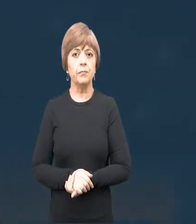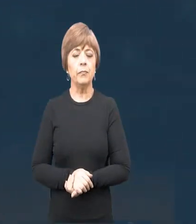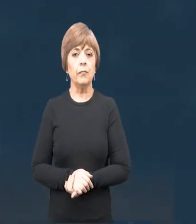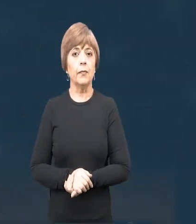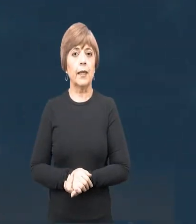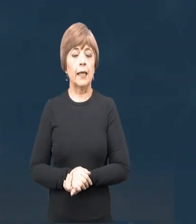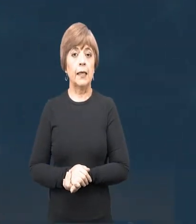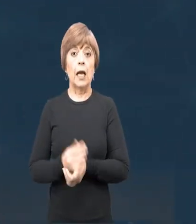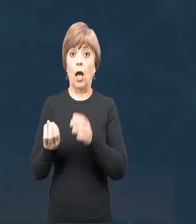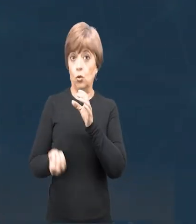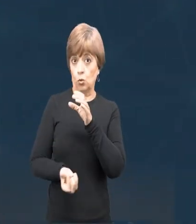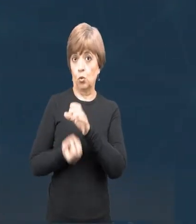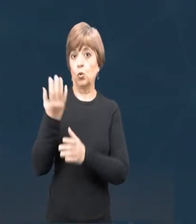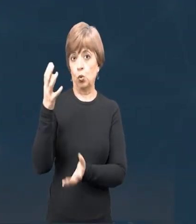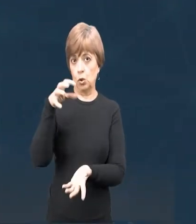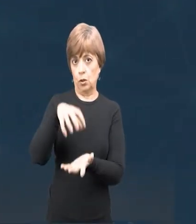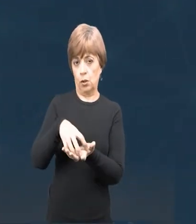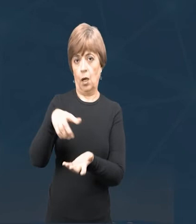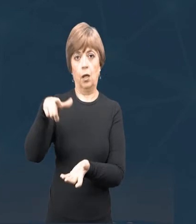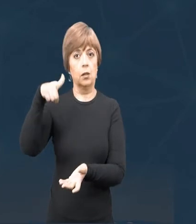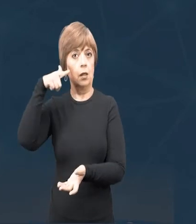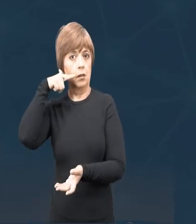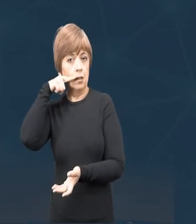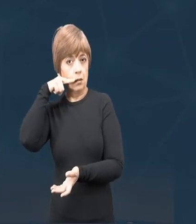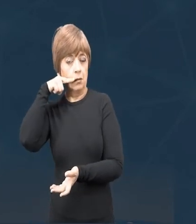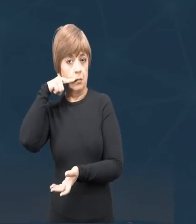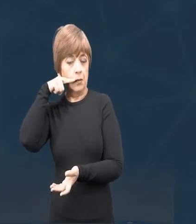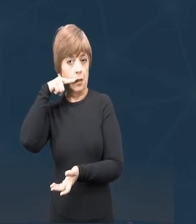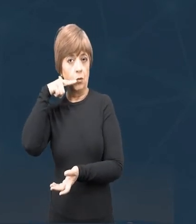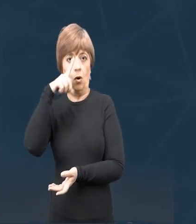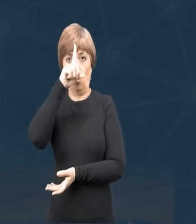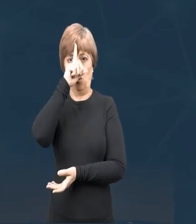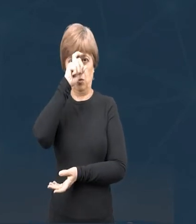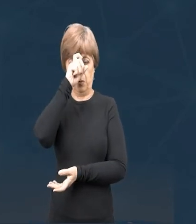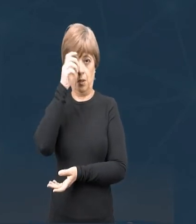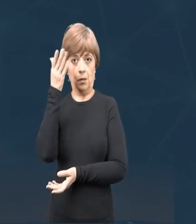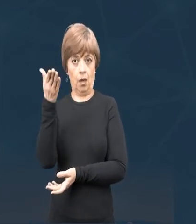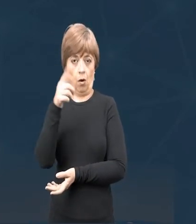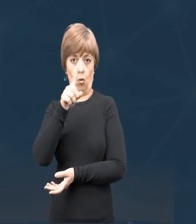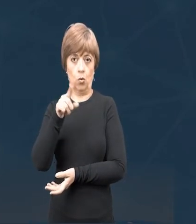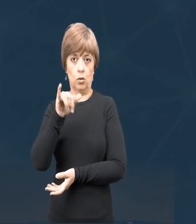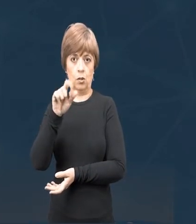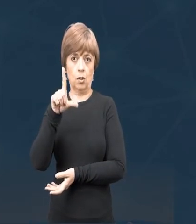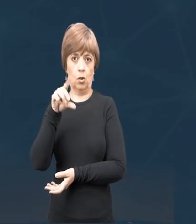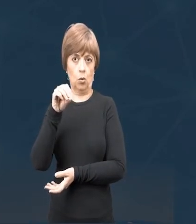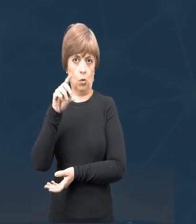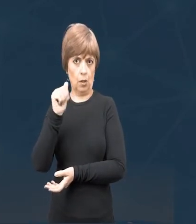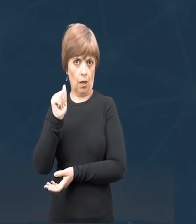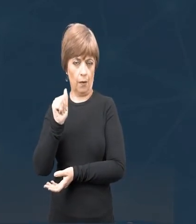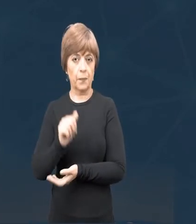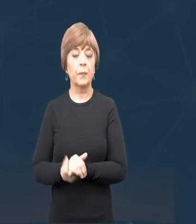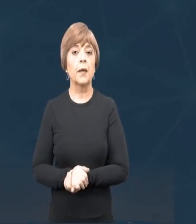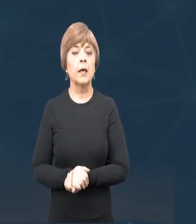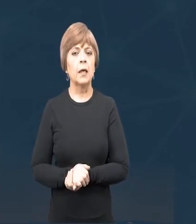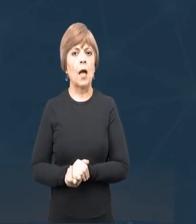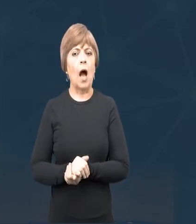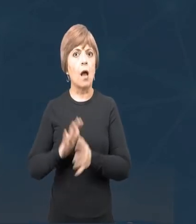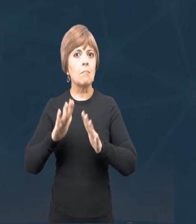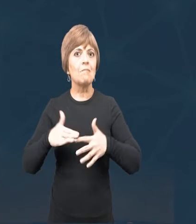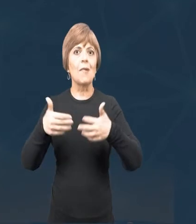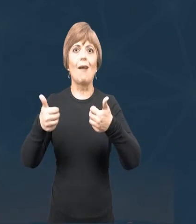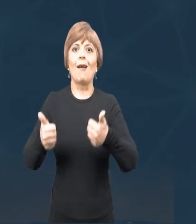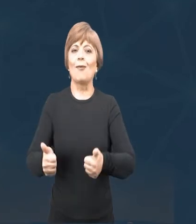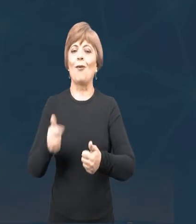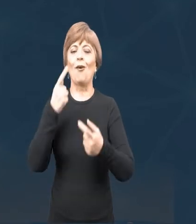implantação dessa central de atendimento pelo Hospital Regional Zilda Ardes possibilitou uma melhora significativa no recebimento